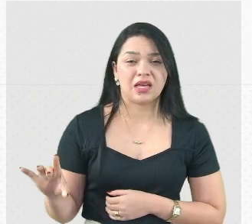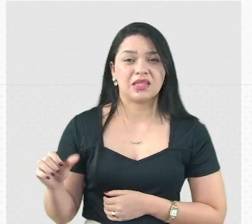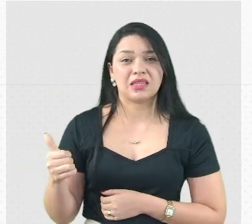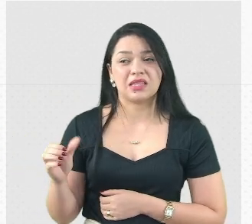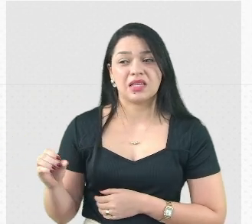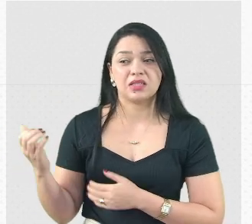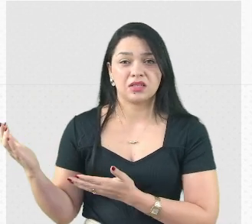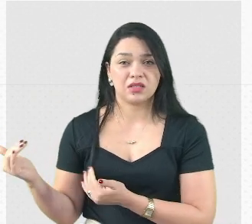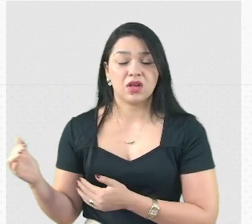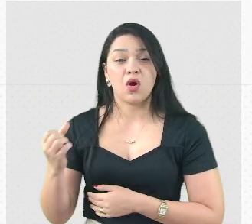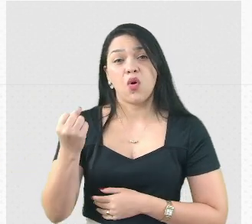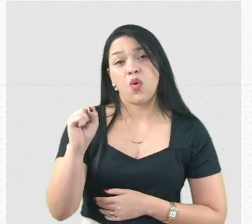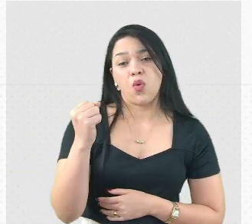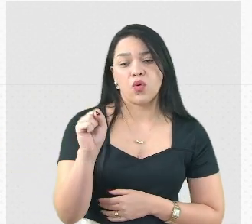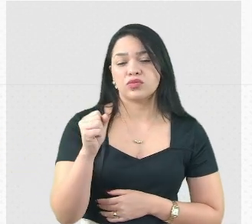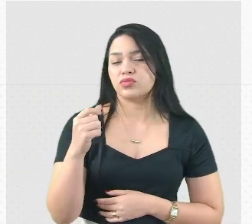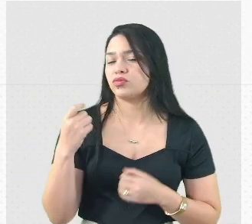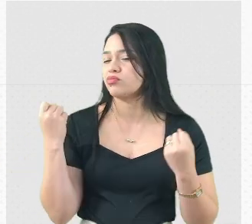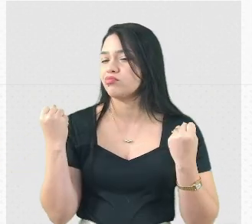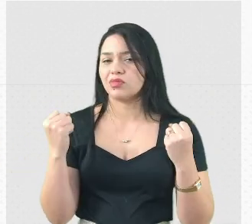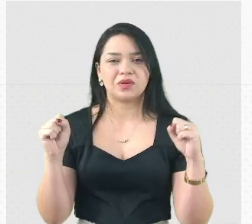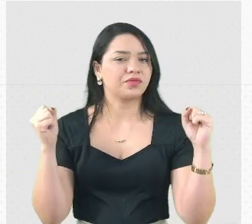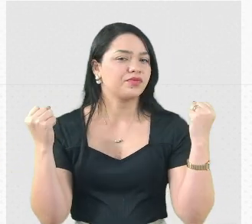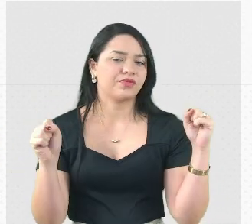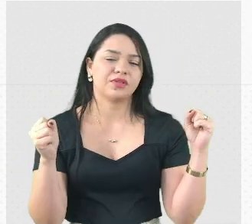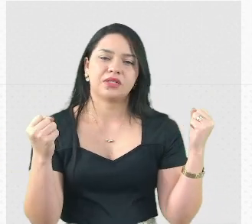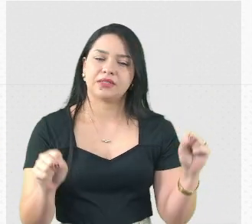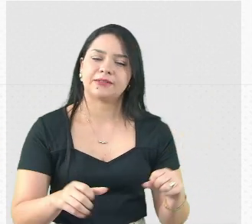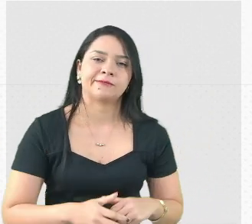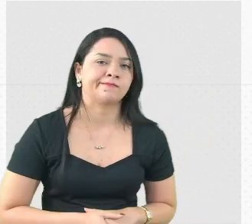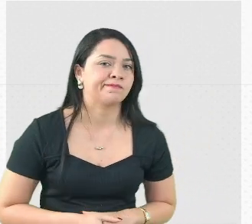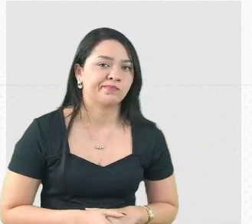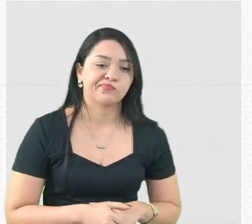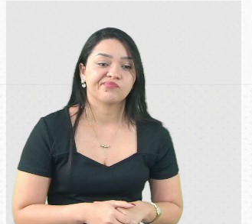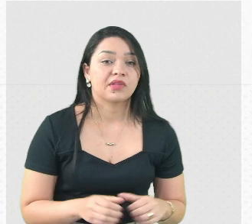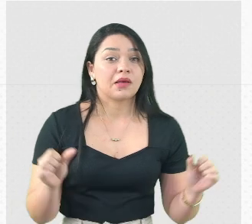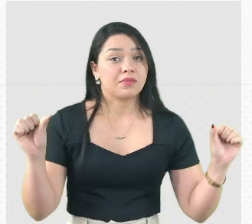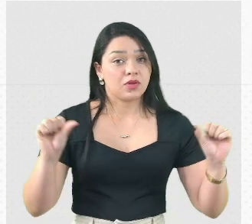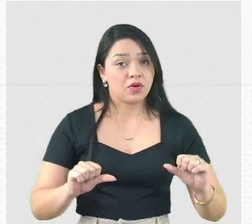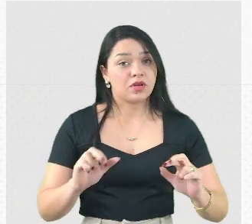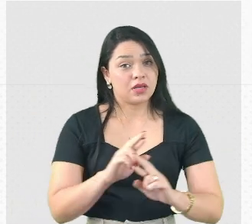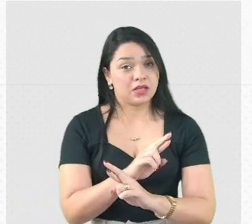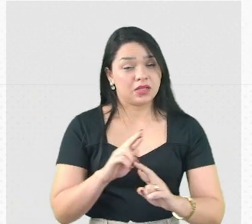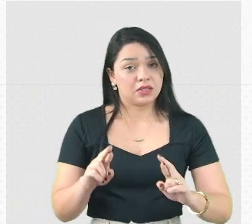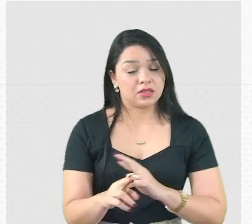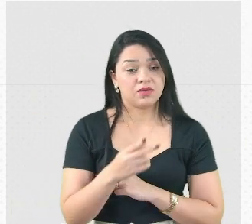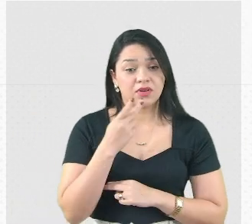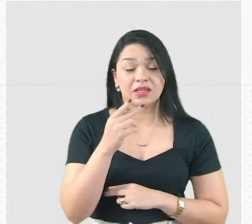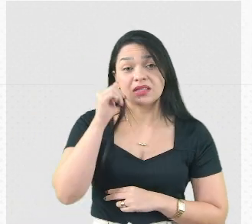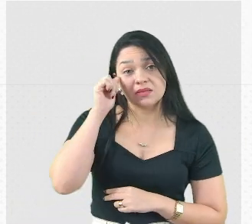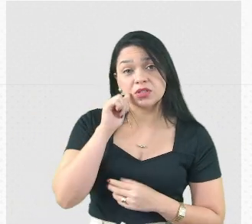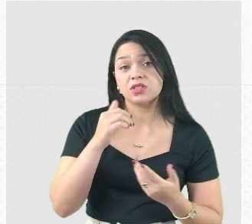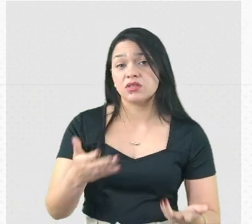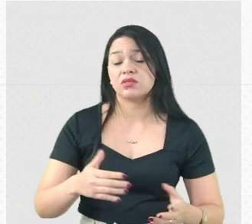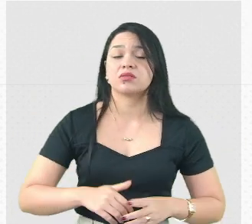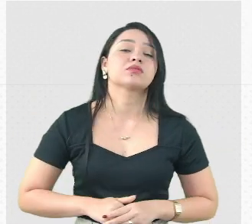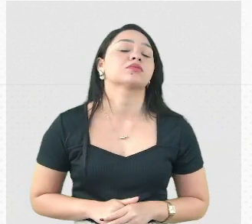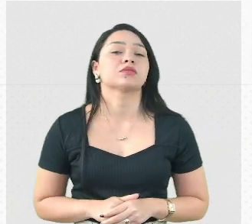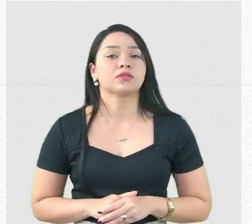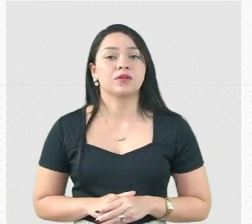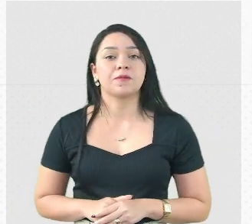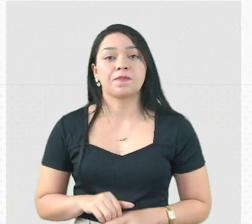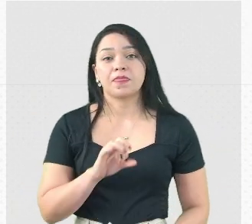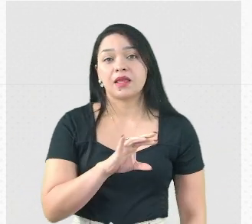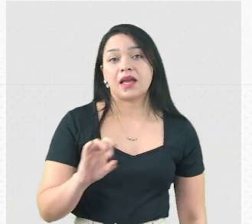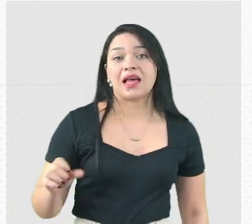rapazes, 8 são sedentários. E isso torna-se pior ainda quando nós falarmos das meninas. Das meninas, de